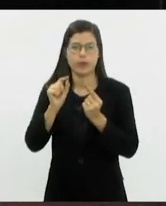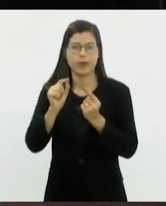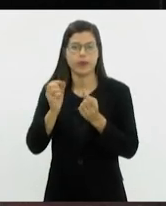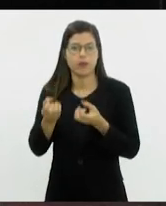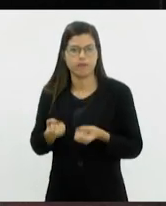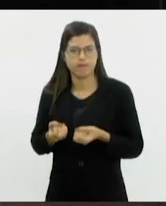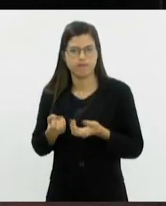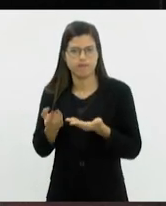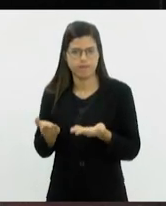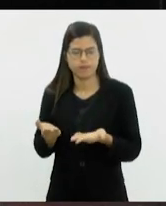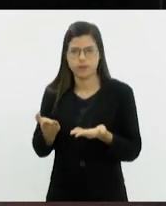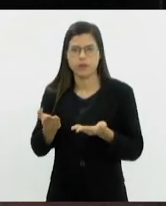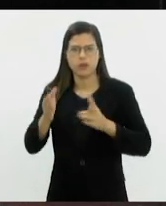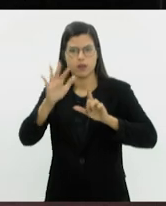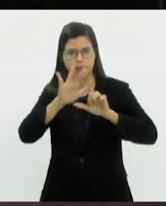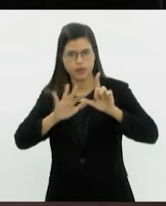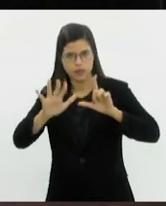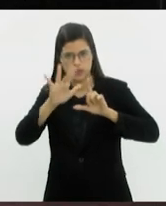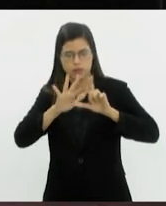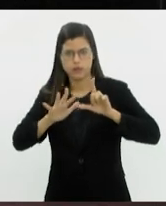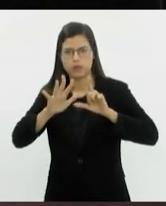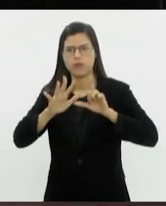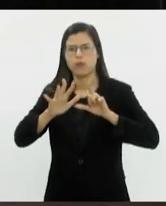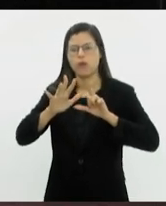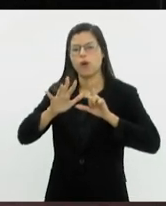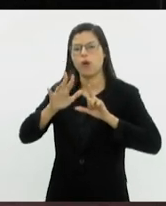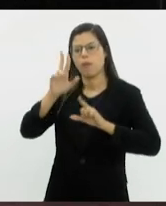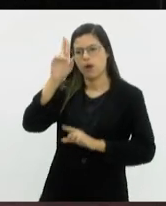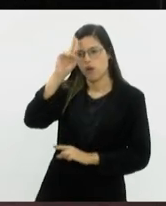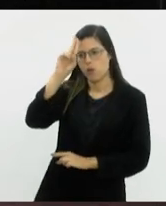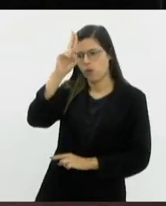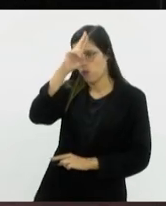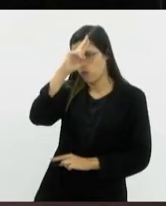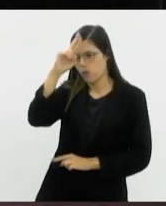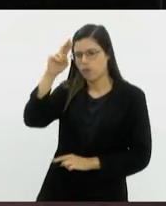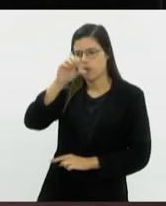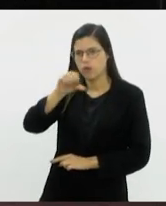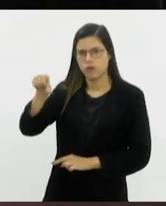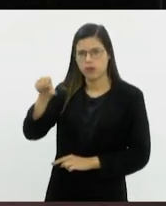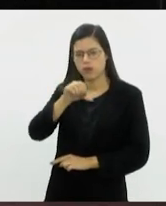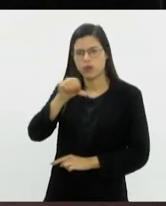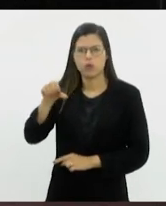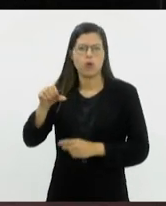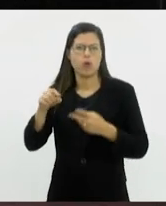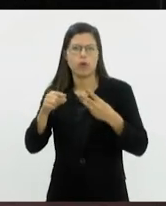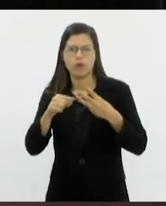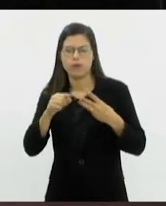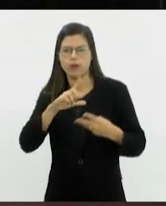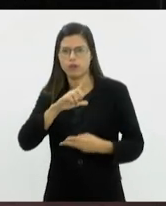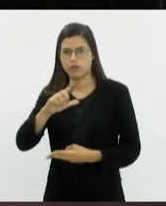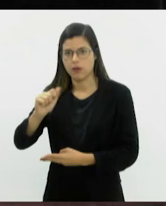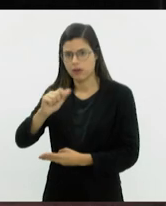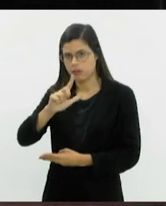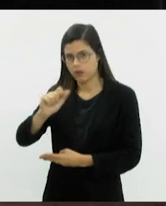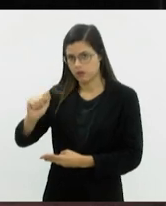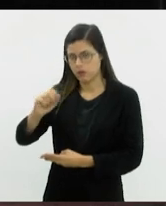levar, através das plataformas Uber 99, Lala Move,